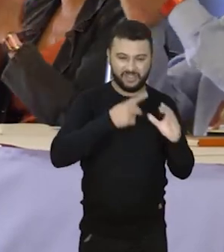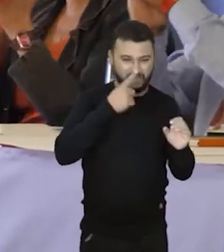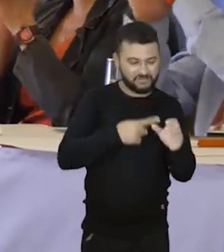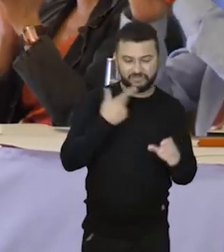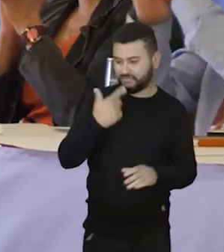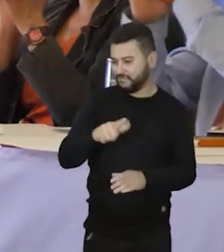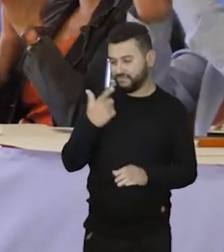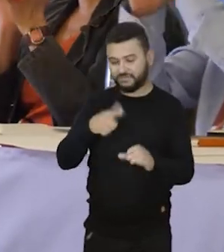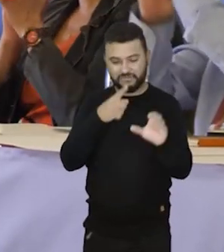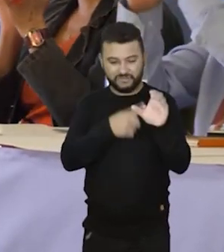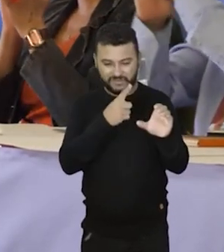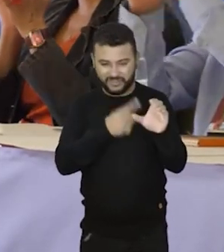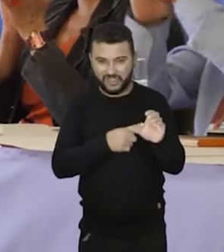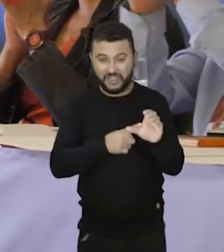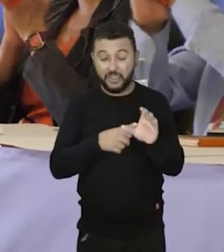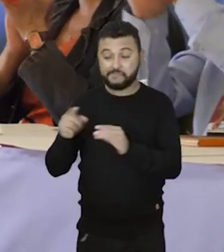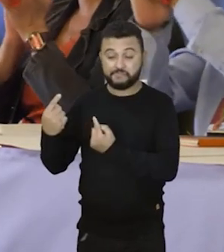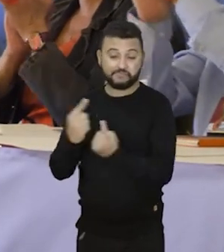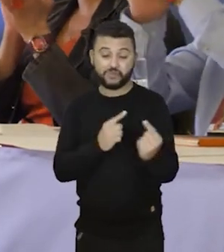ficaríamos ofendido